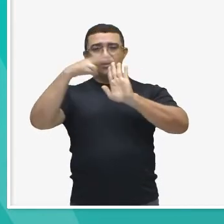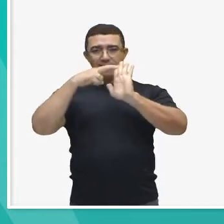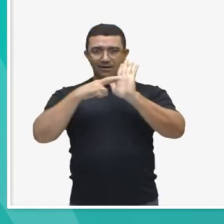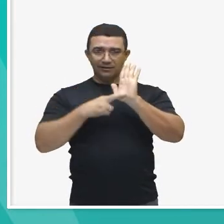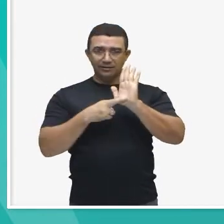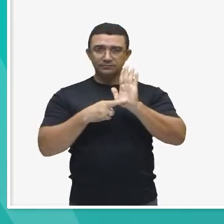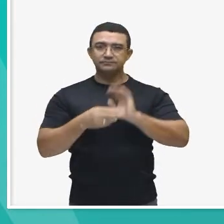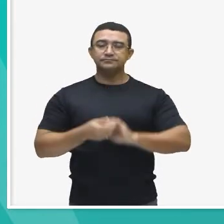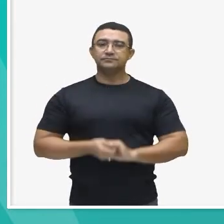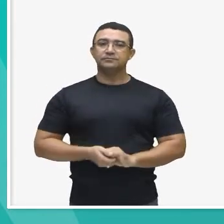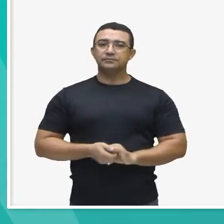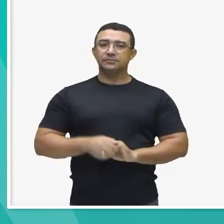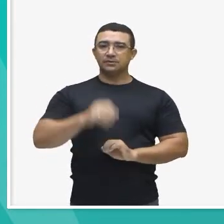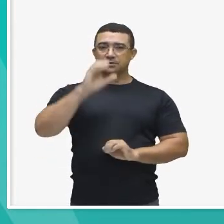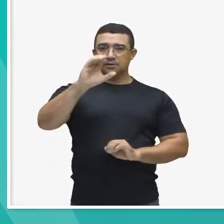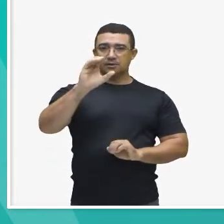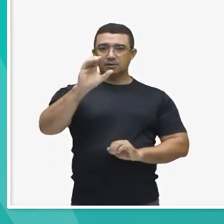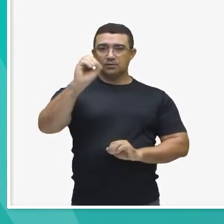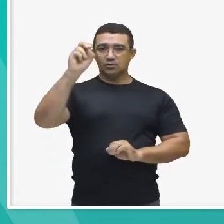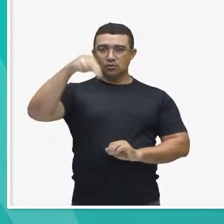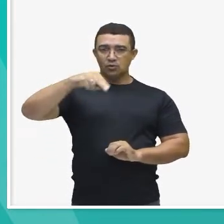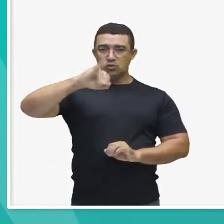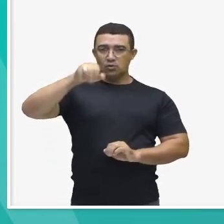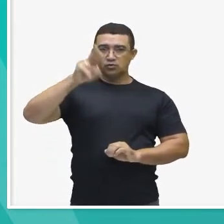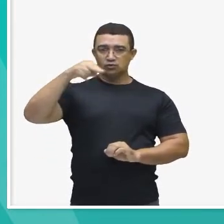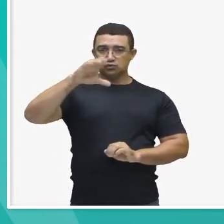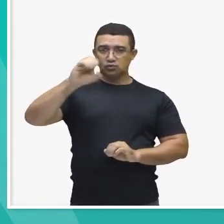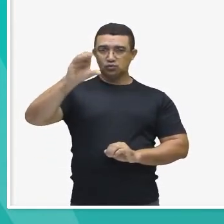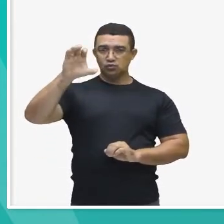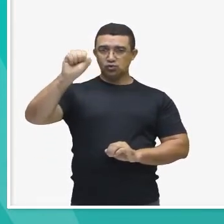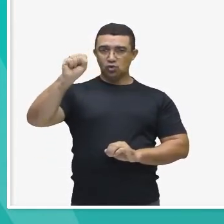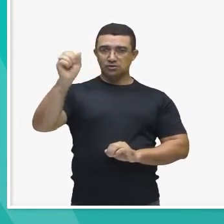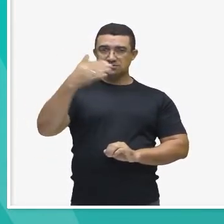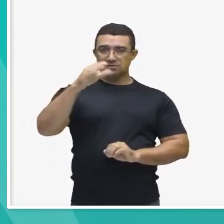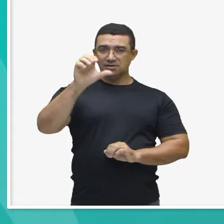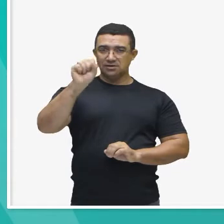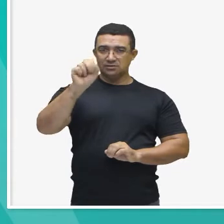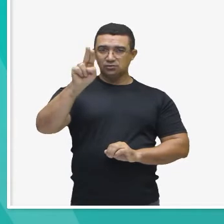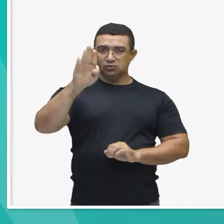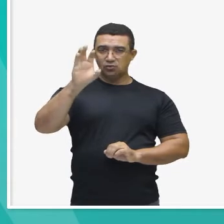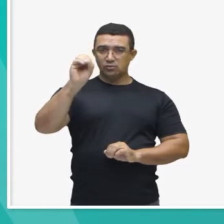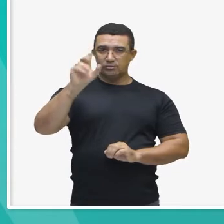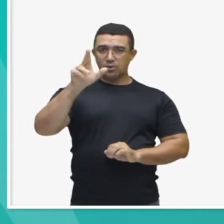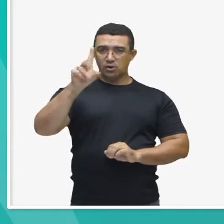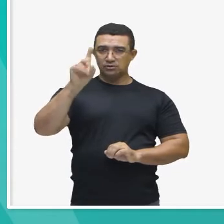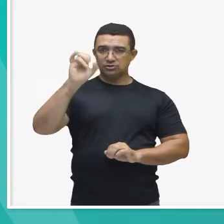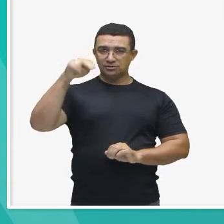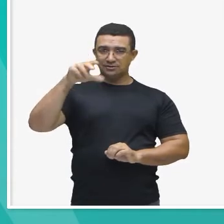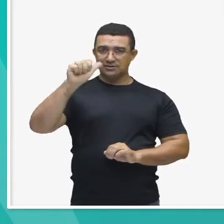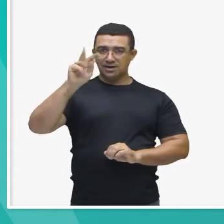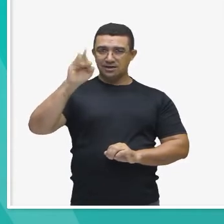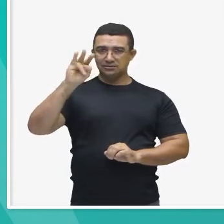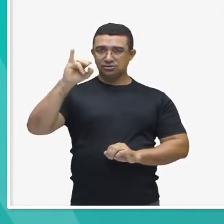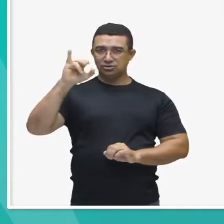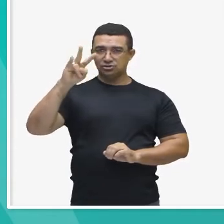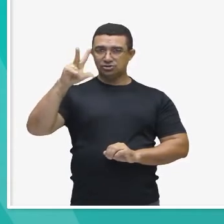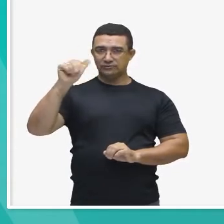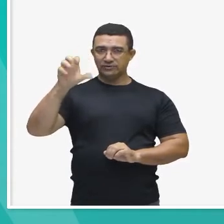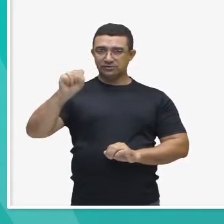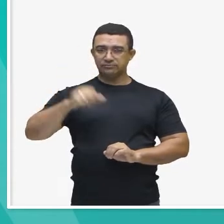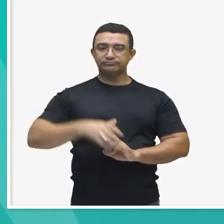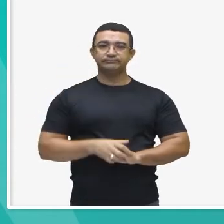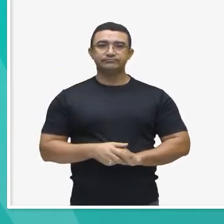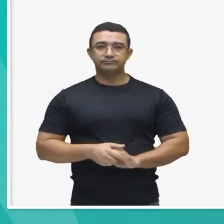as conjunções, que são essas palavras aqui, ó. Quando, se,